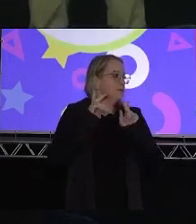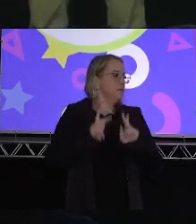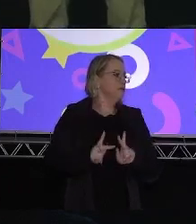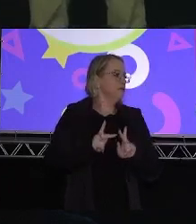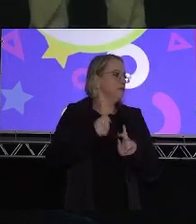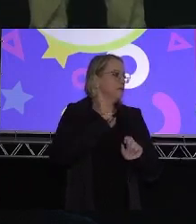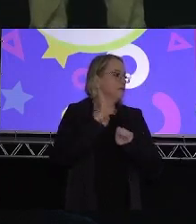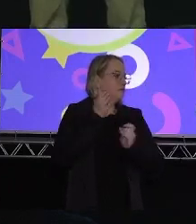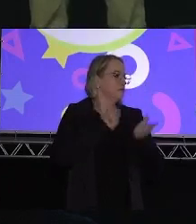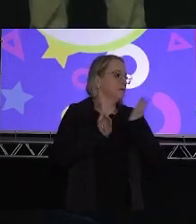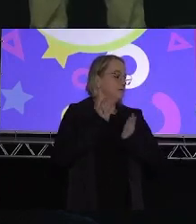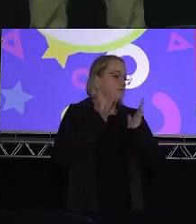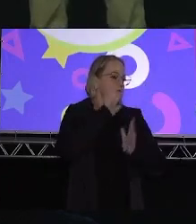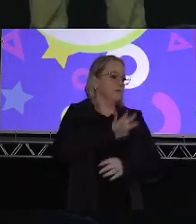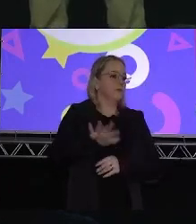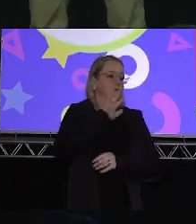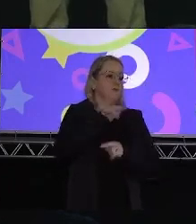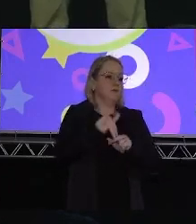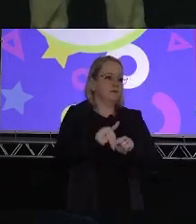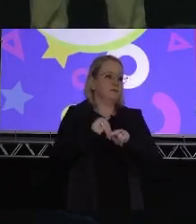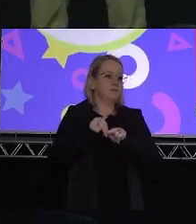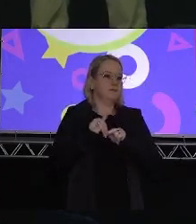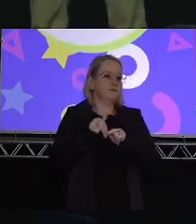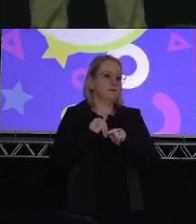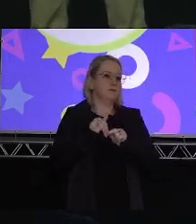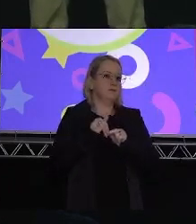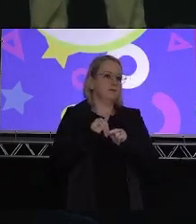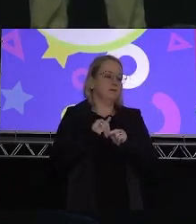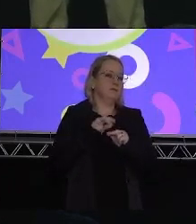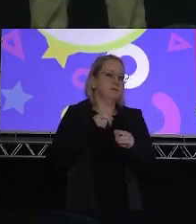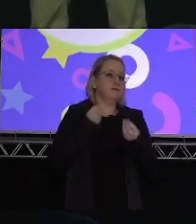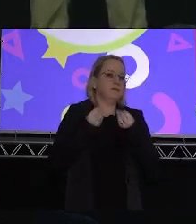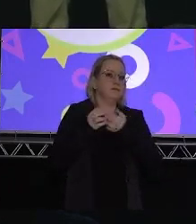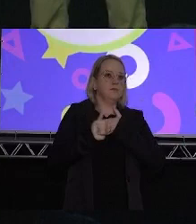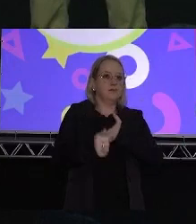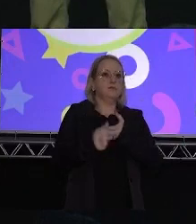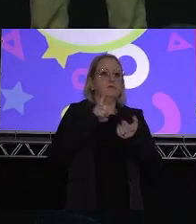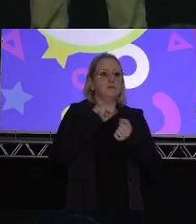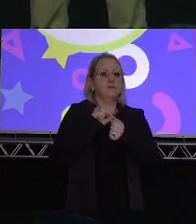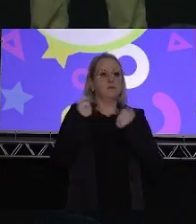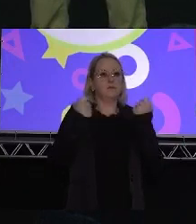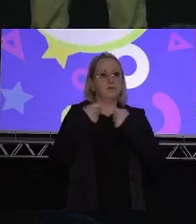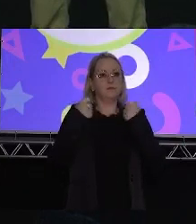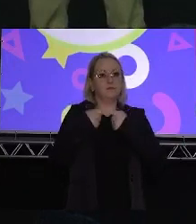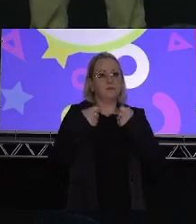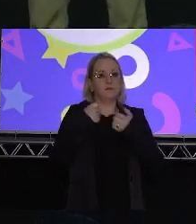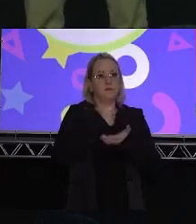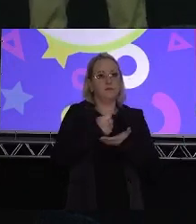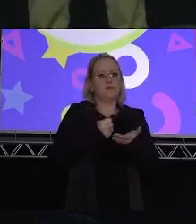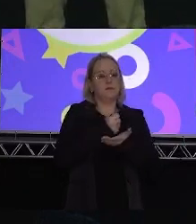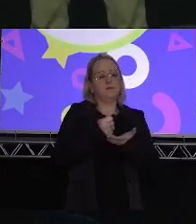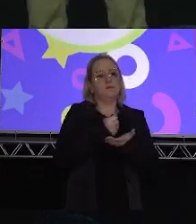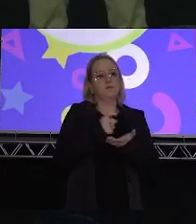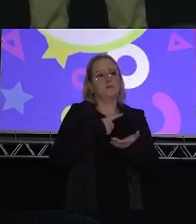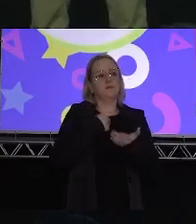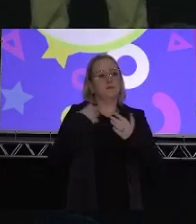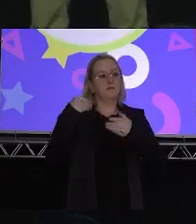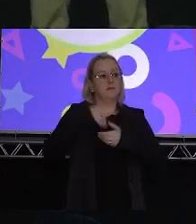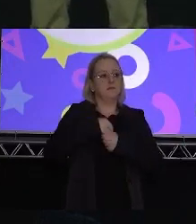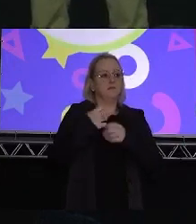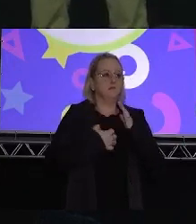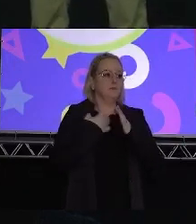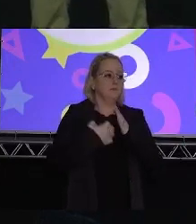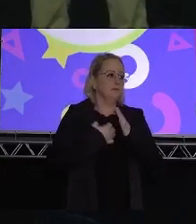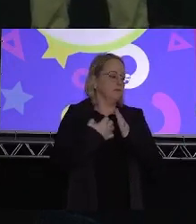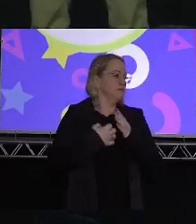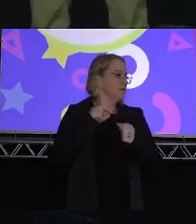que possam atender todo mundo. Então, como a gente meio que segmenta isso, faz uma capacitação base e depois a mentoria dentro da empresa é de acordo com o que elas